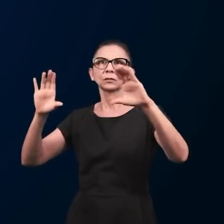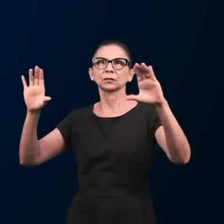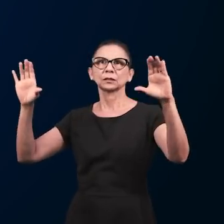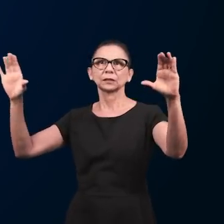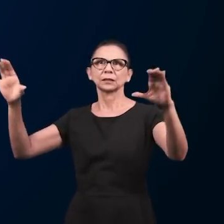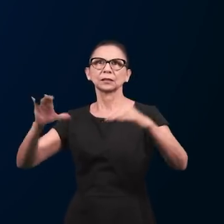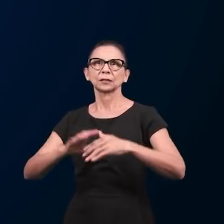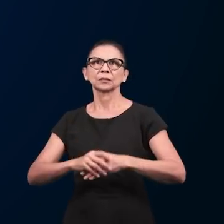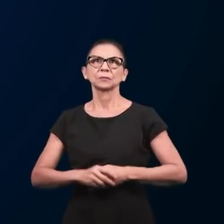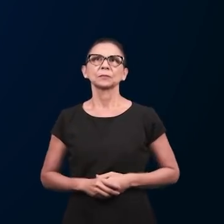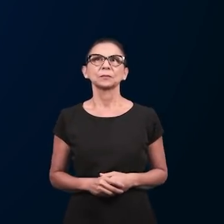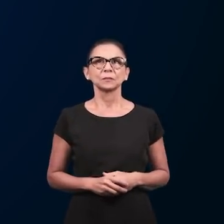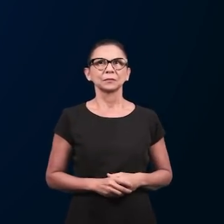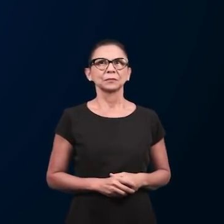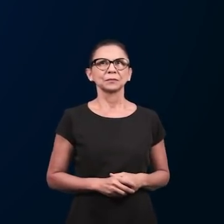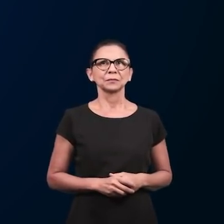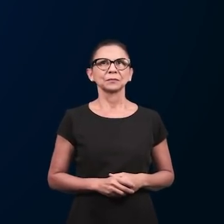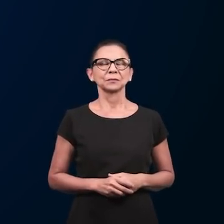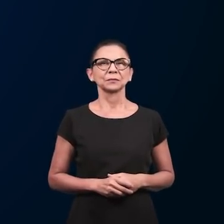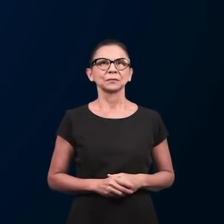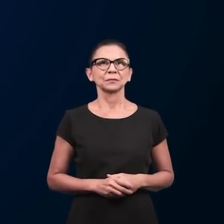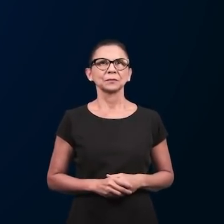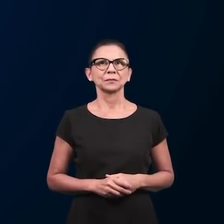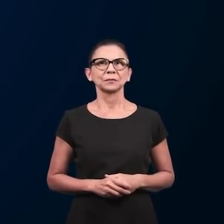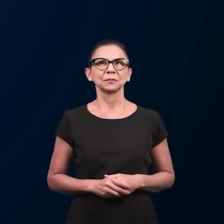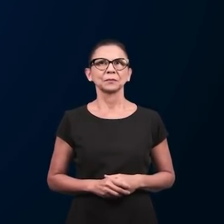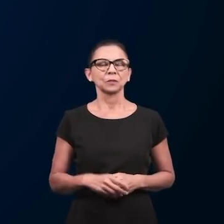ele não lhes é dado.